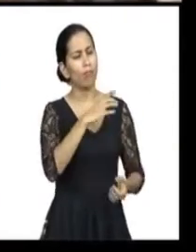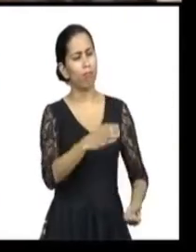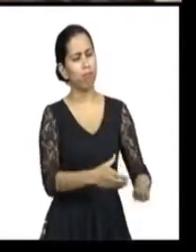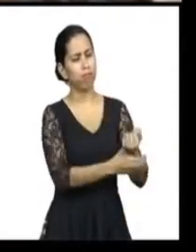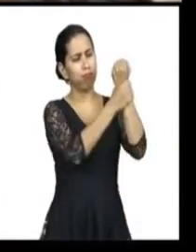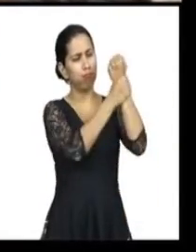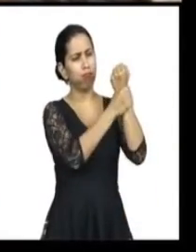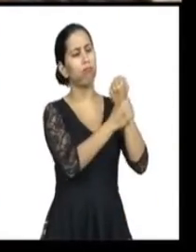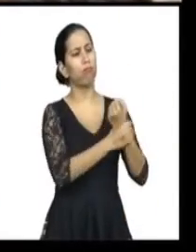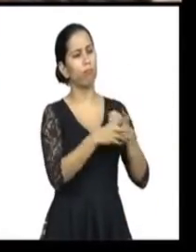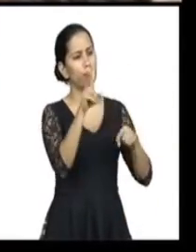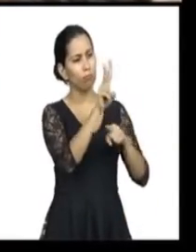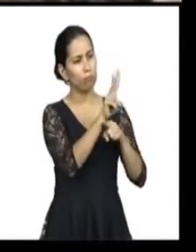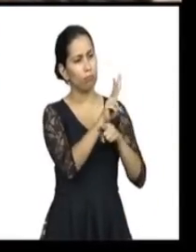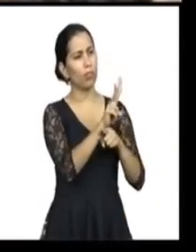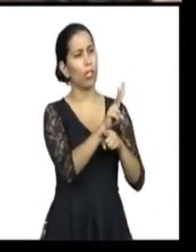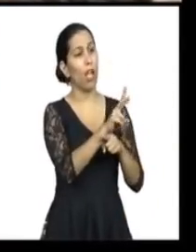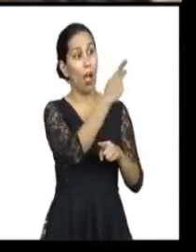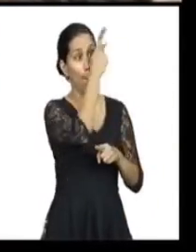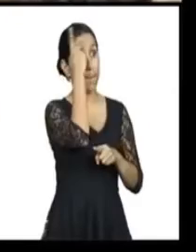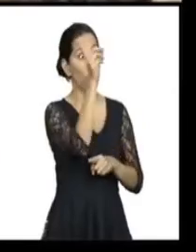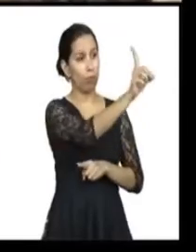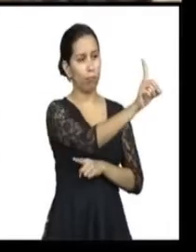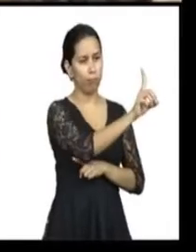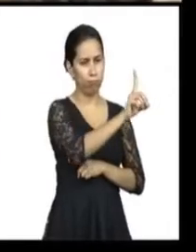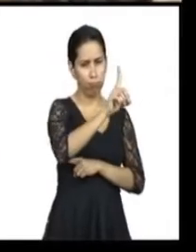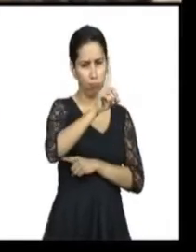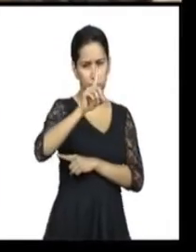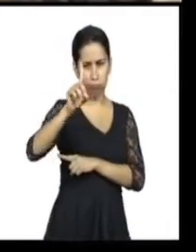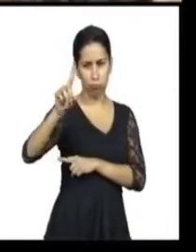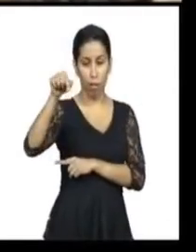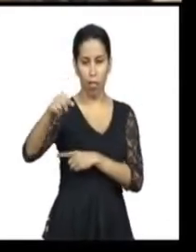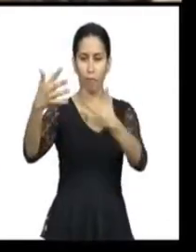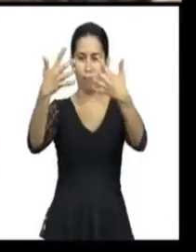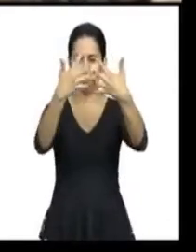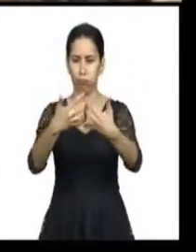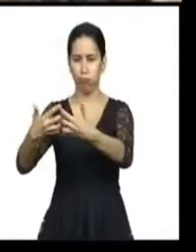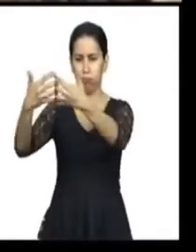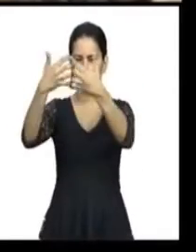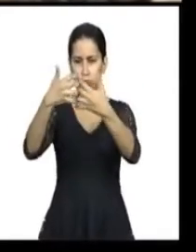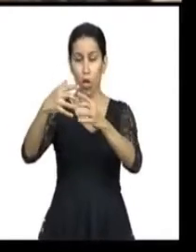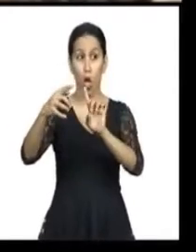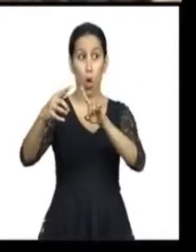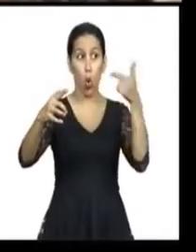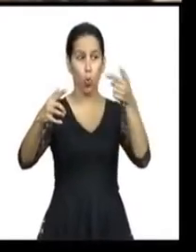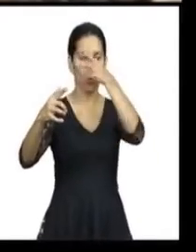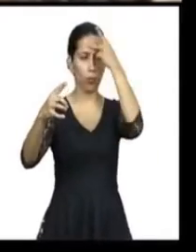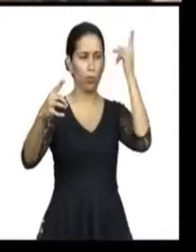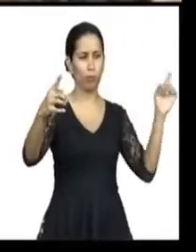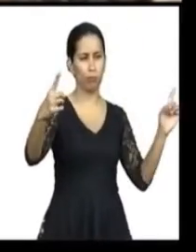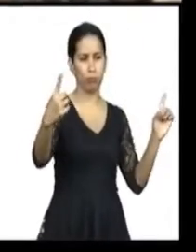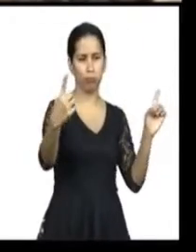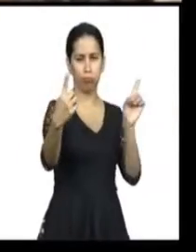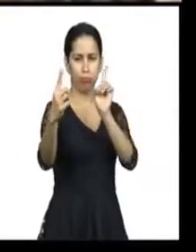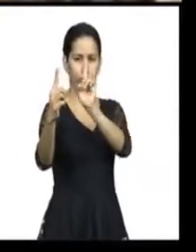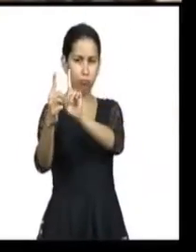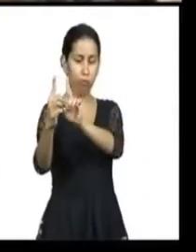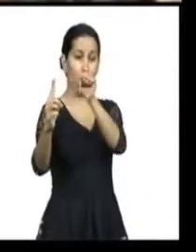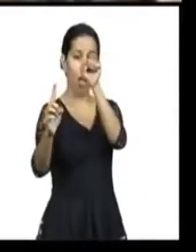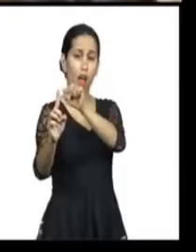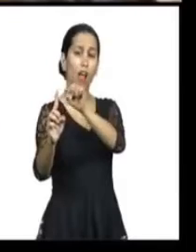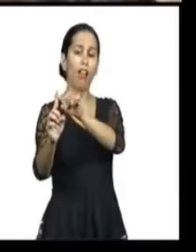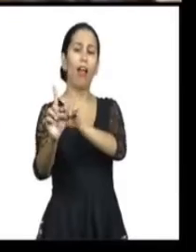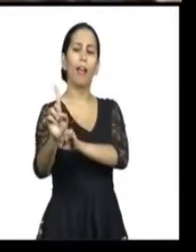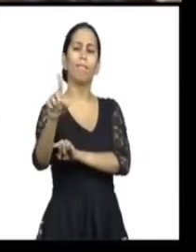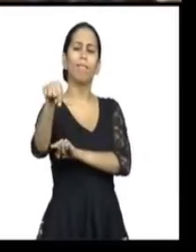da iniciação. Em seguida ele se desloca para o veículo, que já estará ligado e com uma pessoa para acompanhá-lo. Então ele se